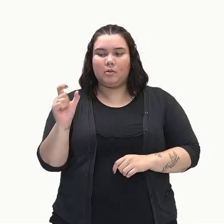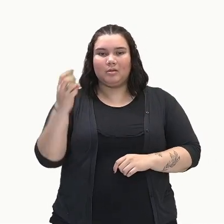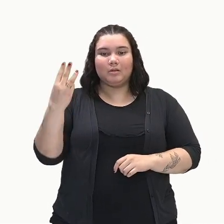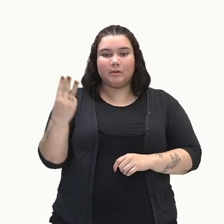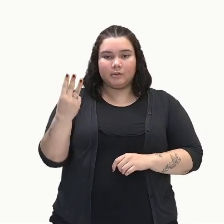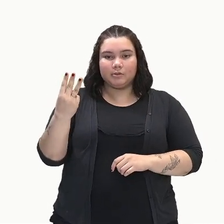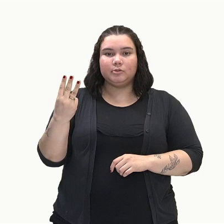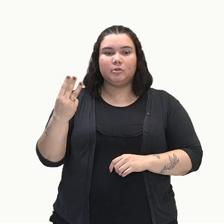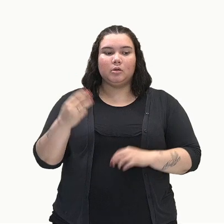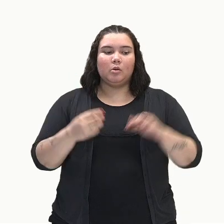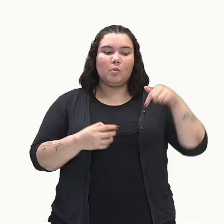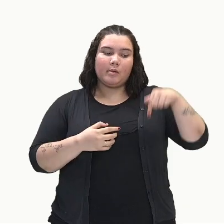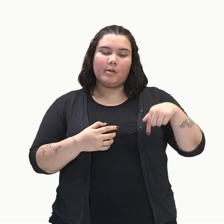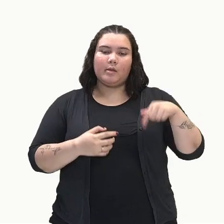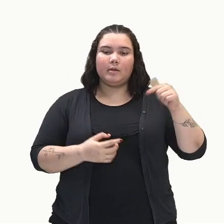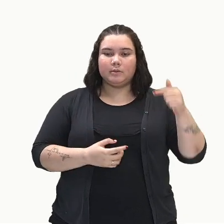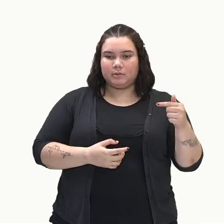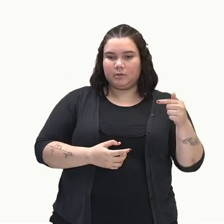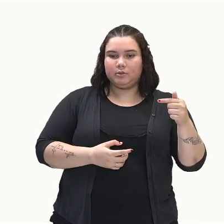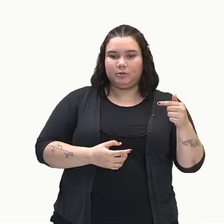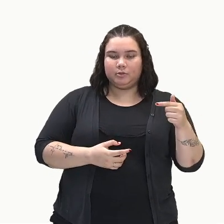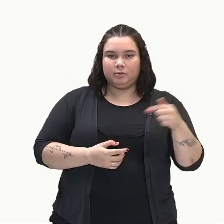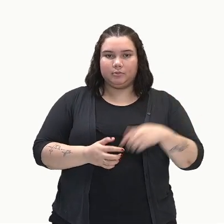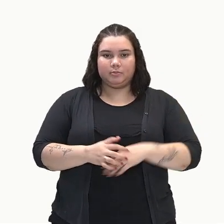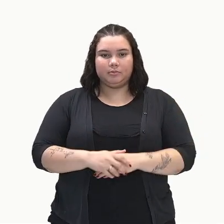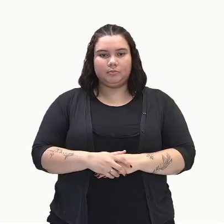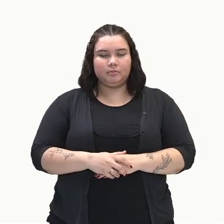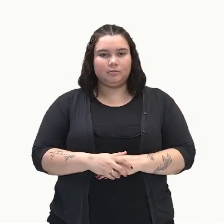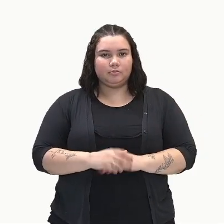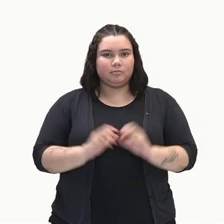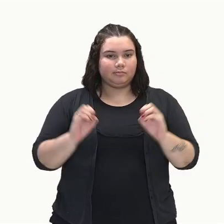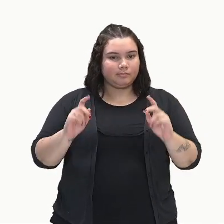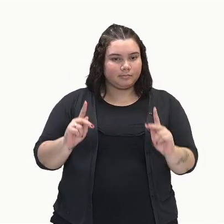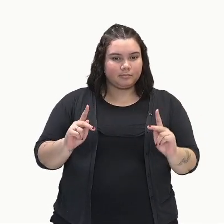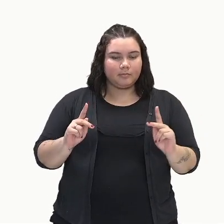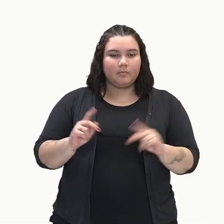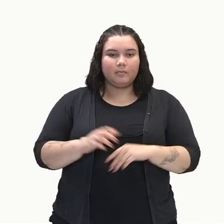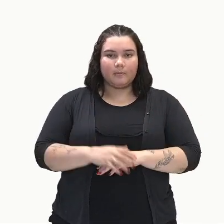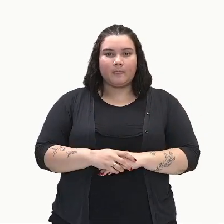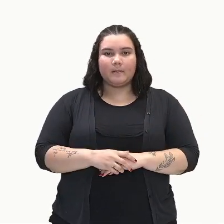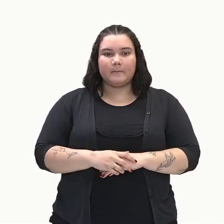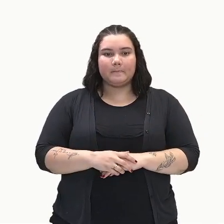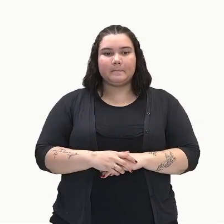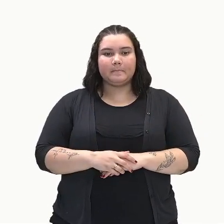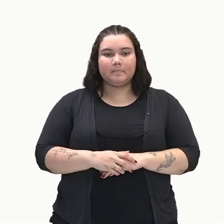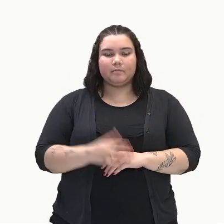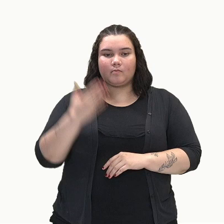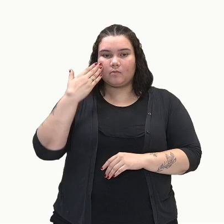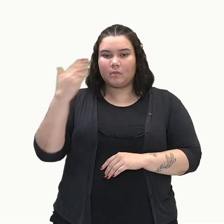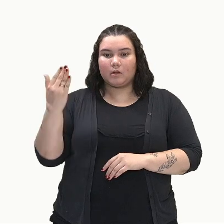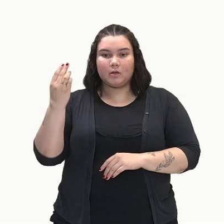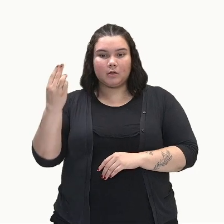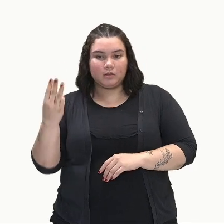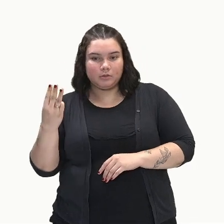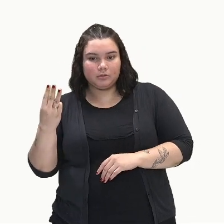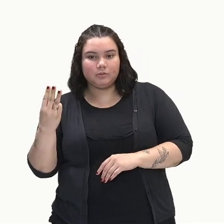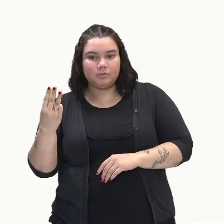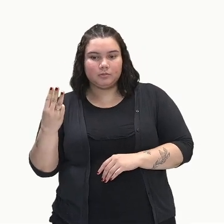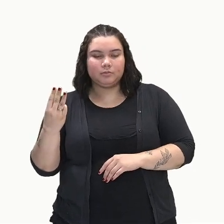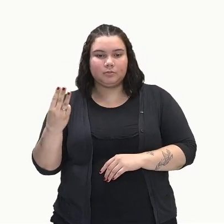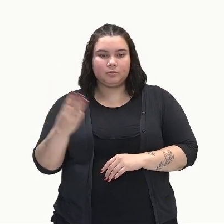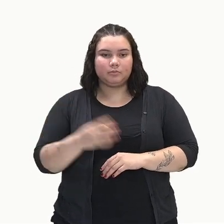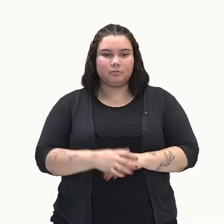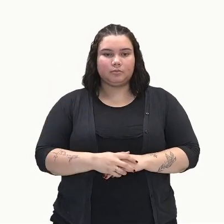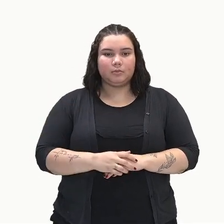e a razão é 7. Muito bem, muito bem. Então, o primeiro termo aqui é 3. Se ele está